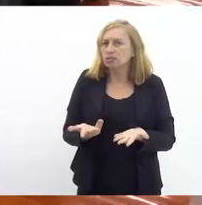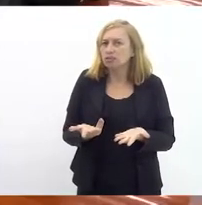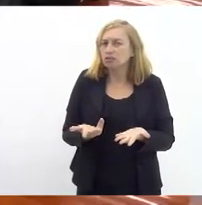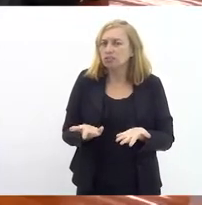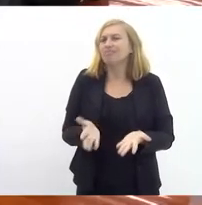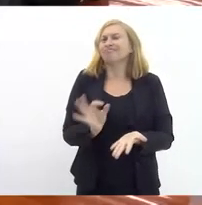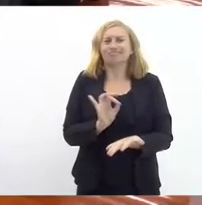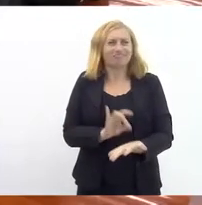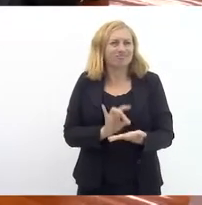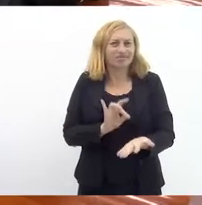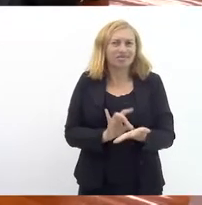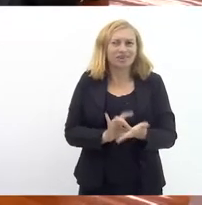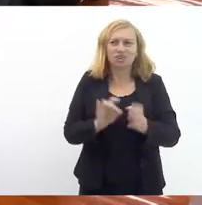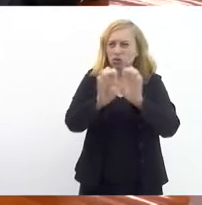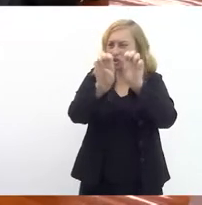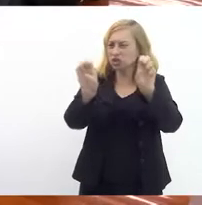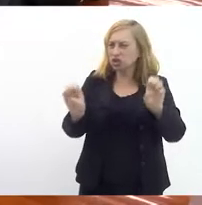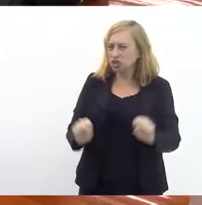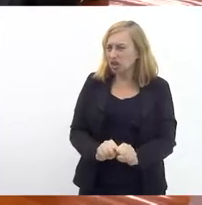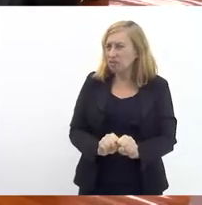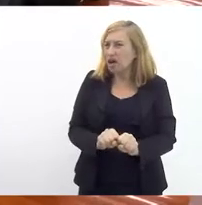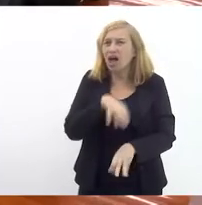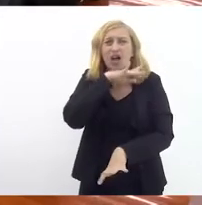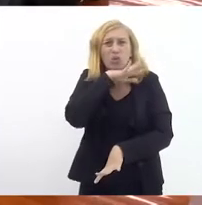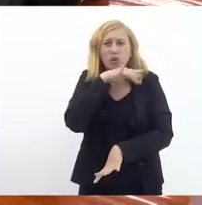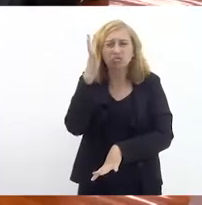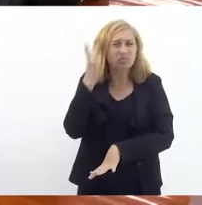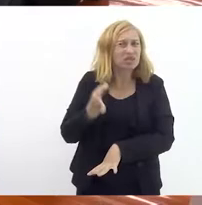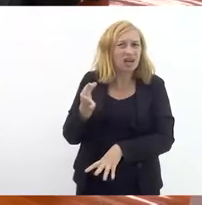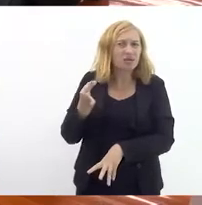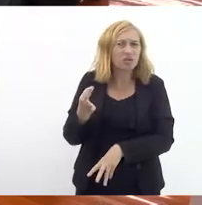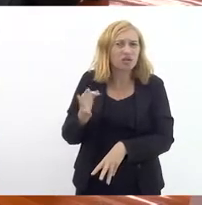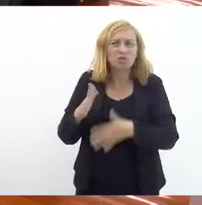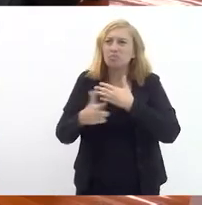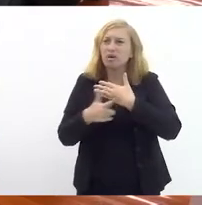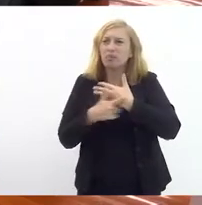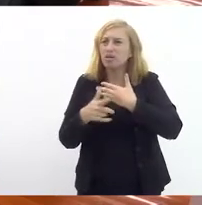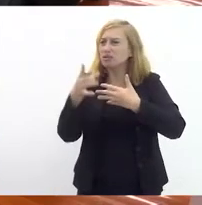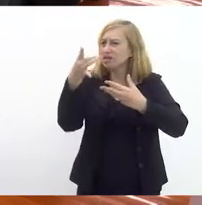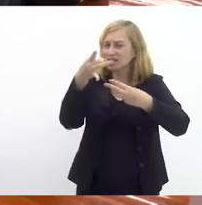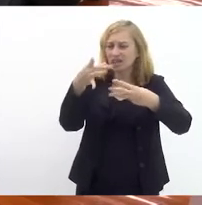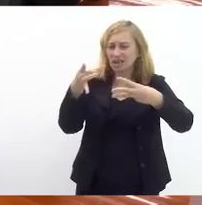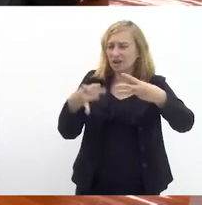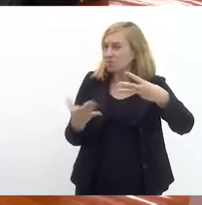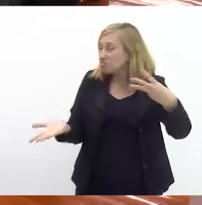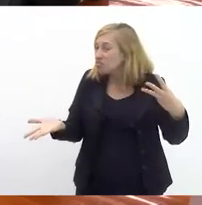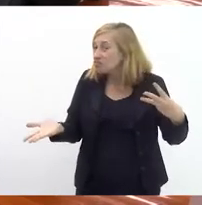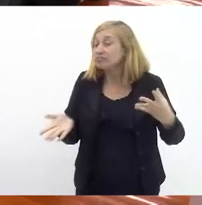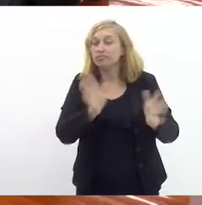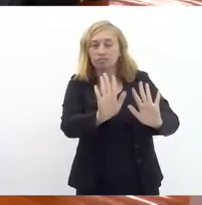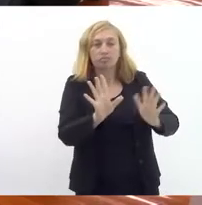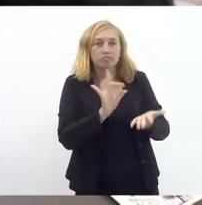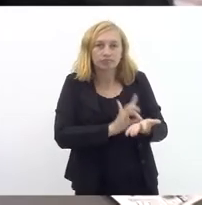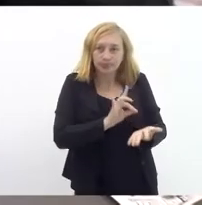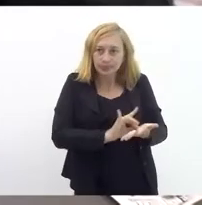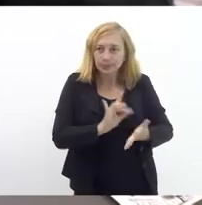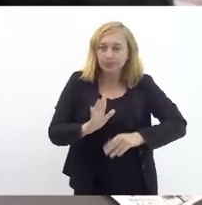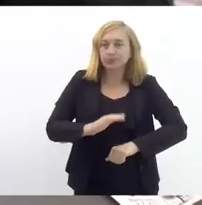sinceramente, o sistema é muito ruim e a gente não sabe bem o que papel cumpre cada uma delas, entendeu? É, na verdade, assim, como o